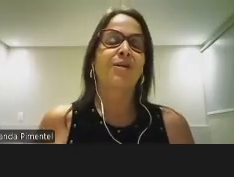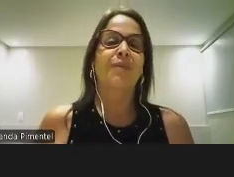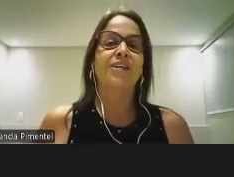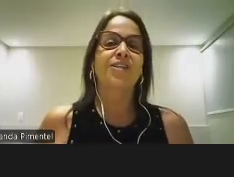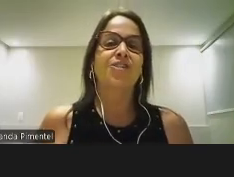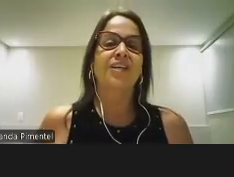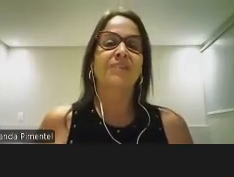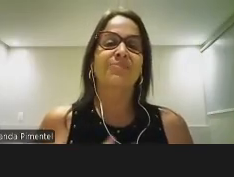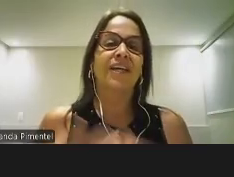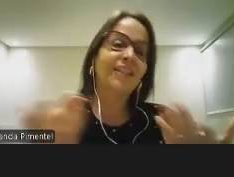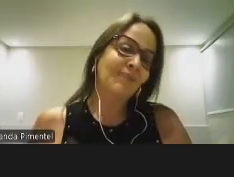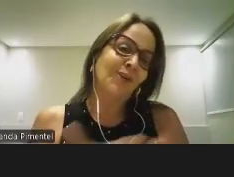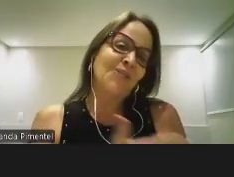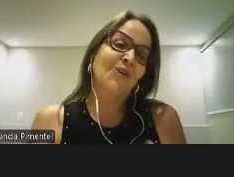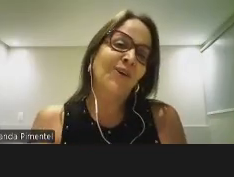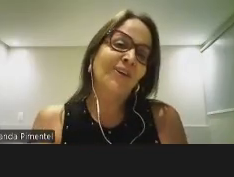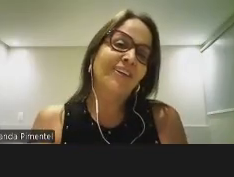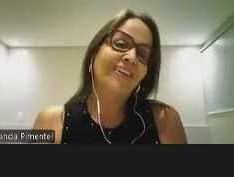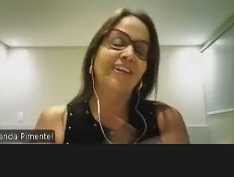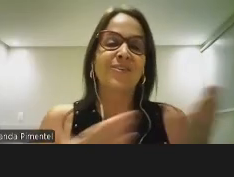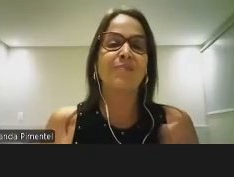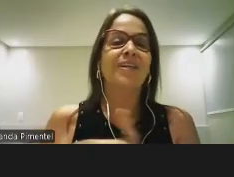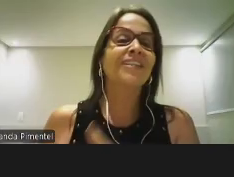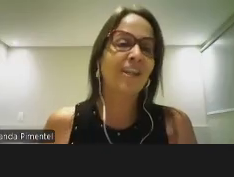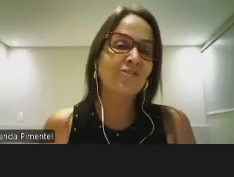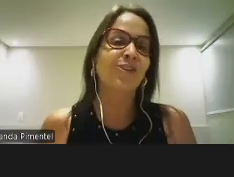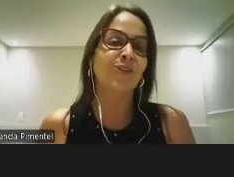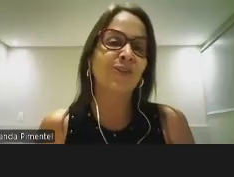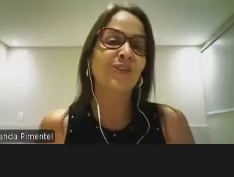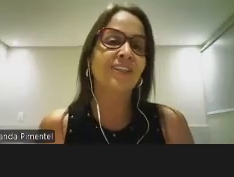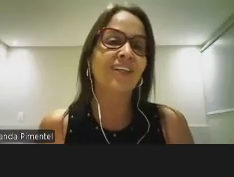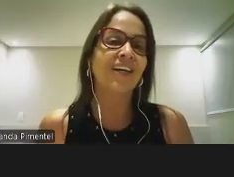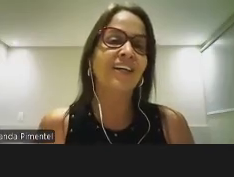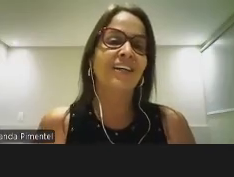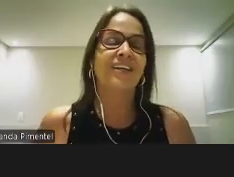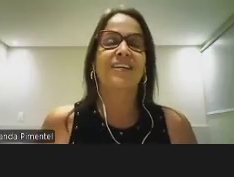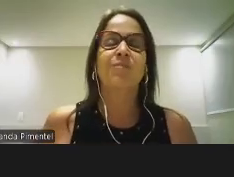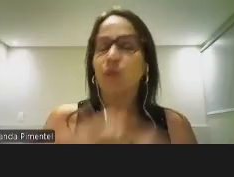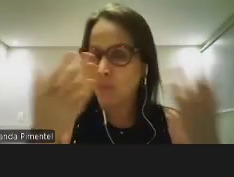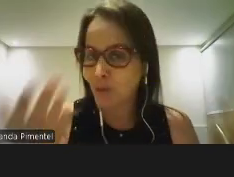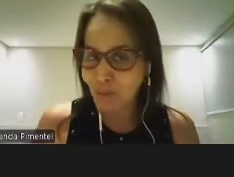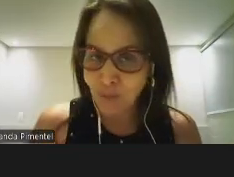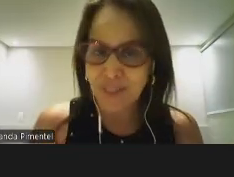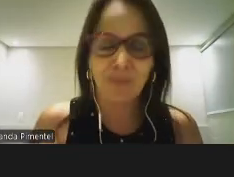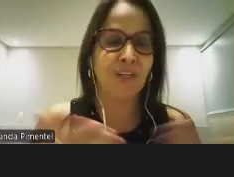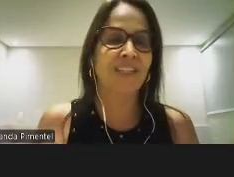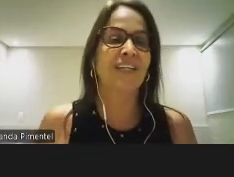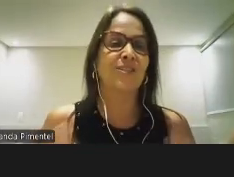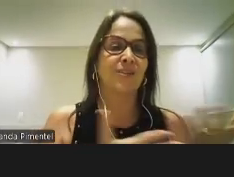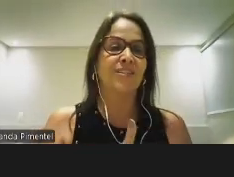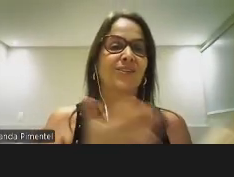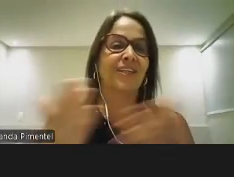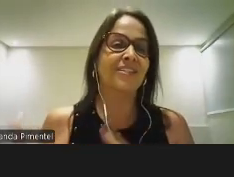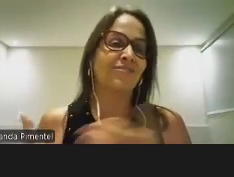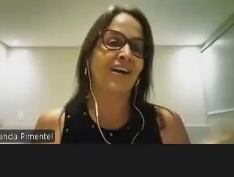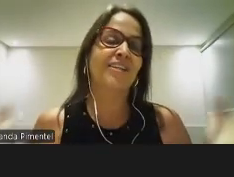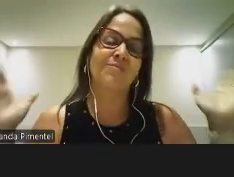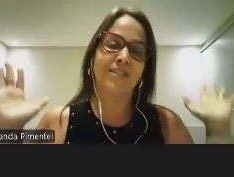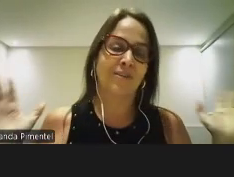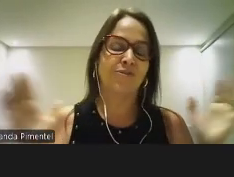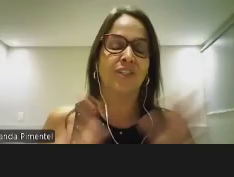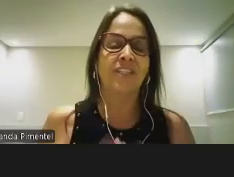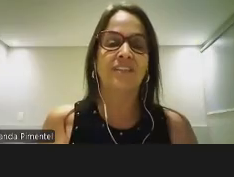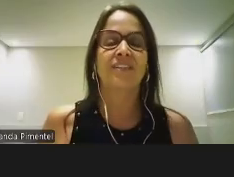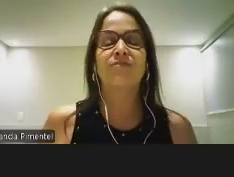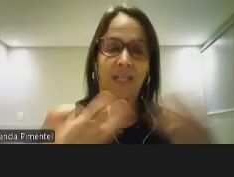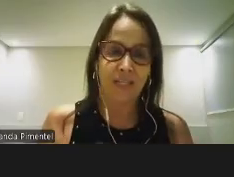vocês, mas ele tá mora só e ele não sabia tirar foto, né? Muito me preocupa essa moradia sozinho nessa fase,